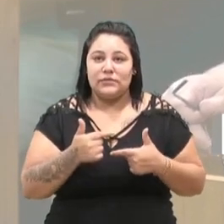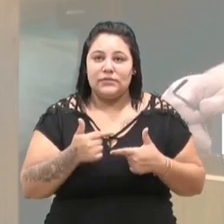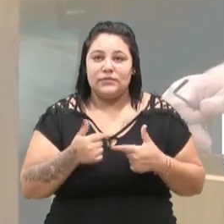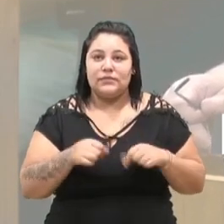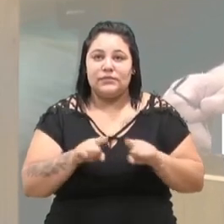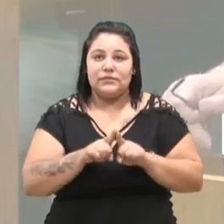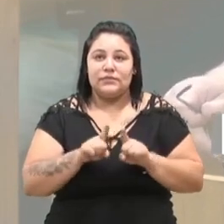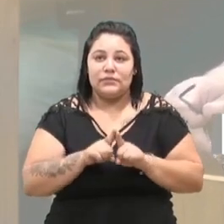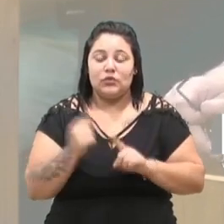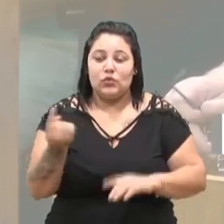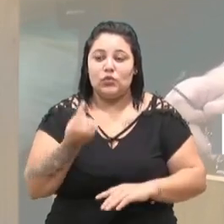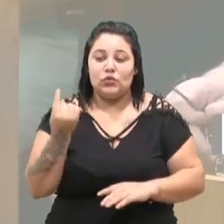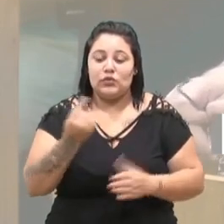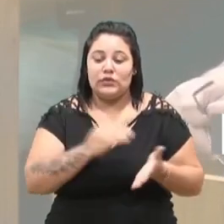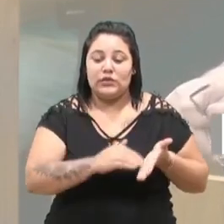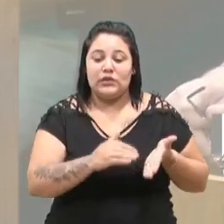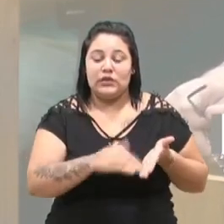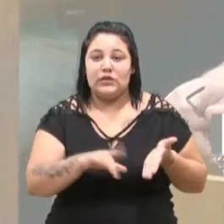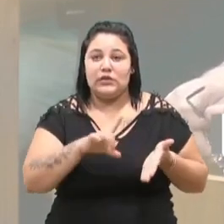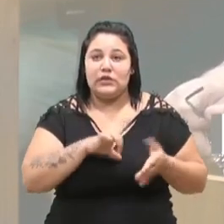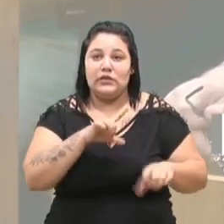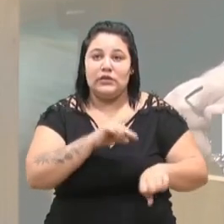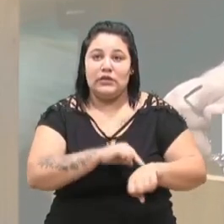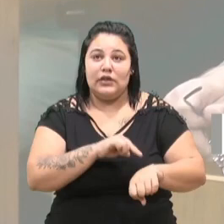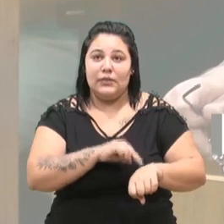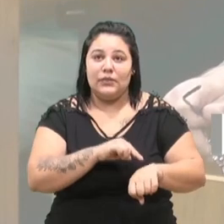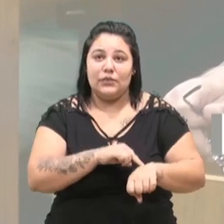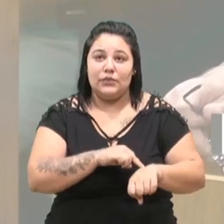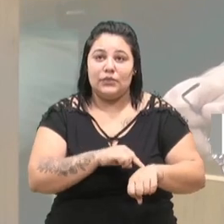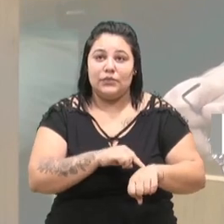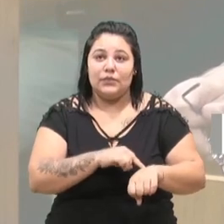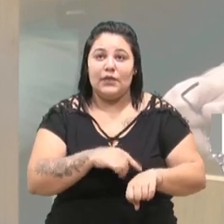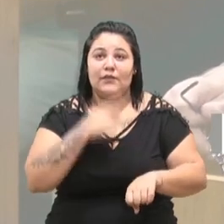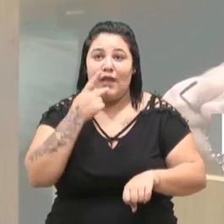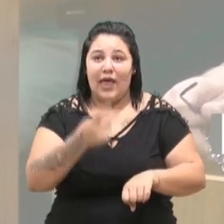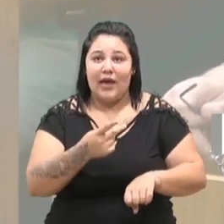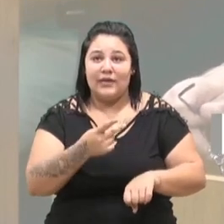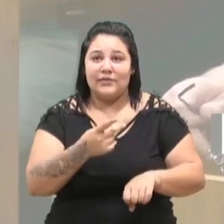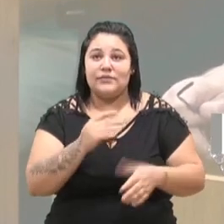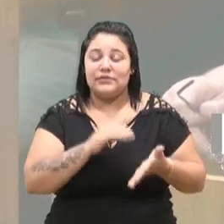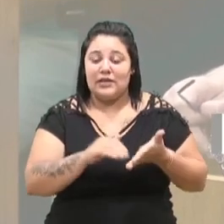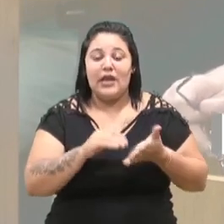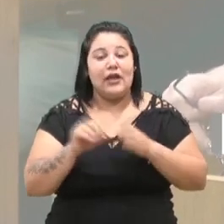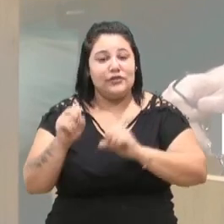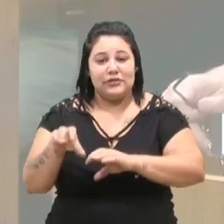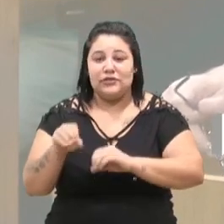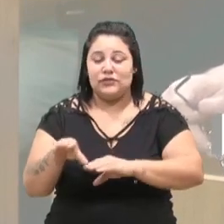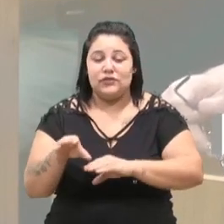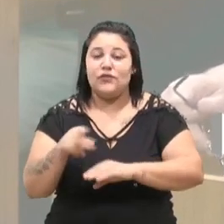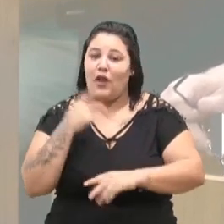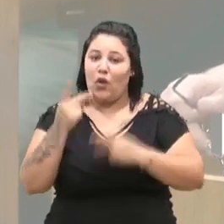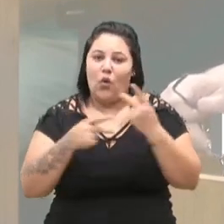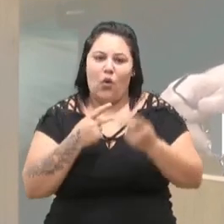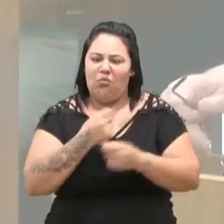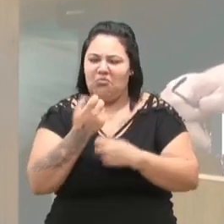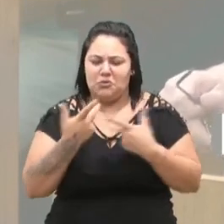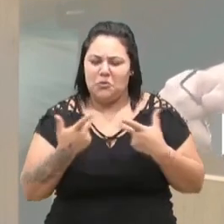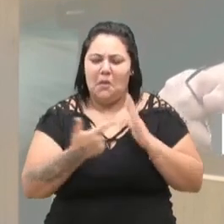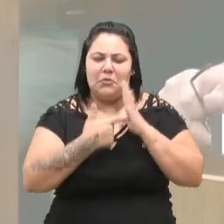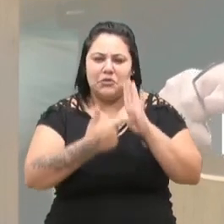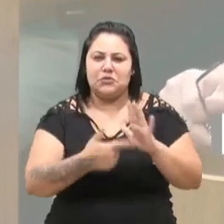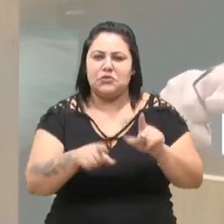único secretário que teve tempo para expor, para falar, foi o secretário da Educação, né? E apresentou